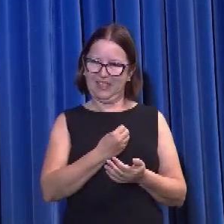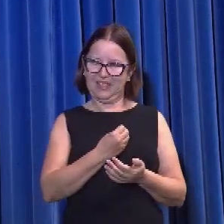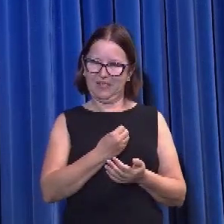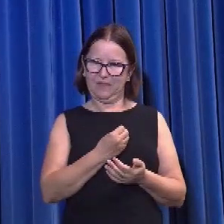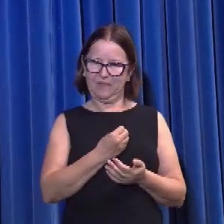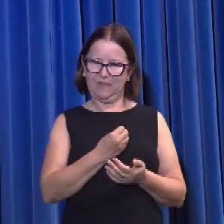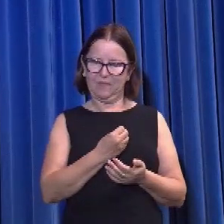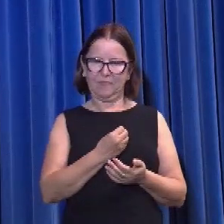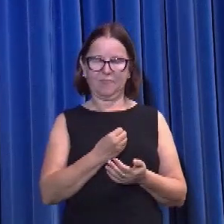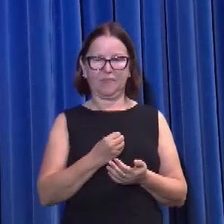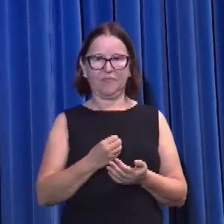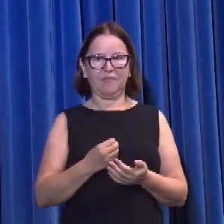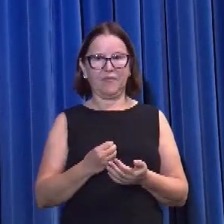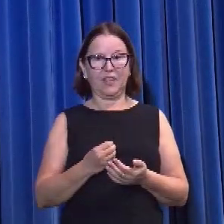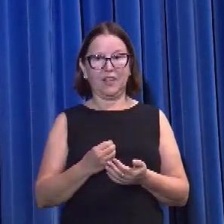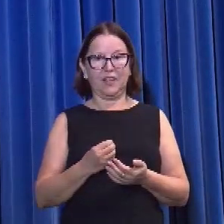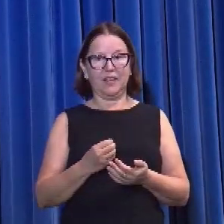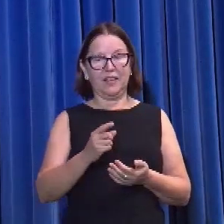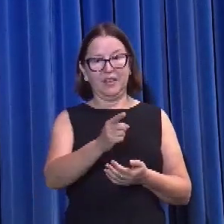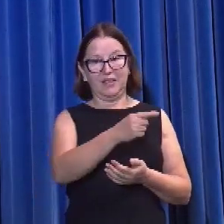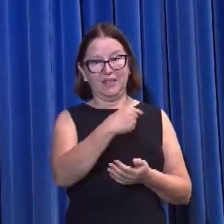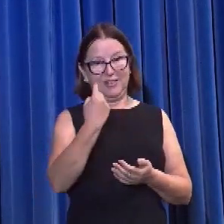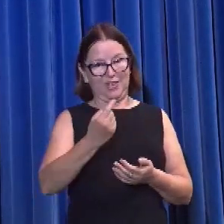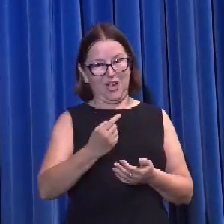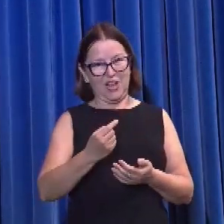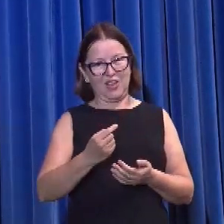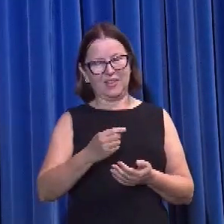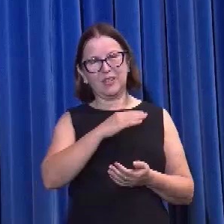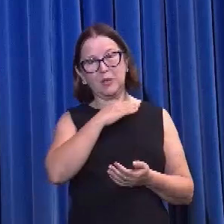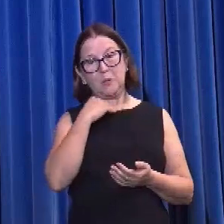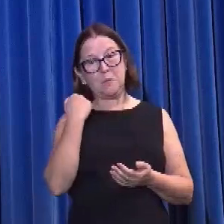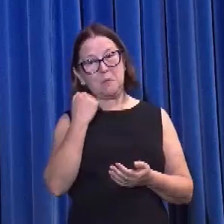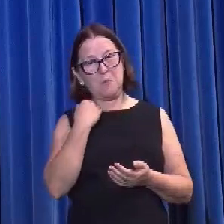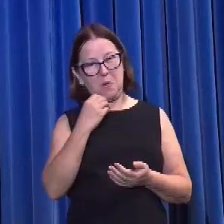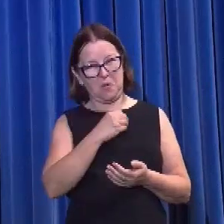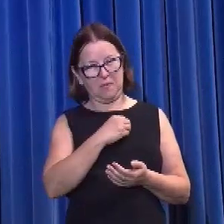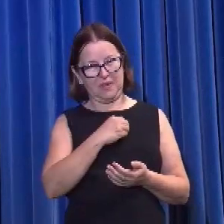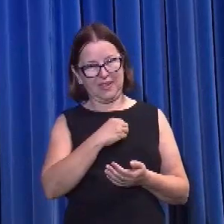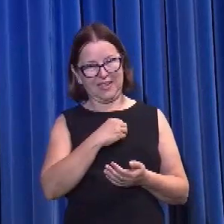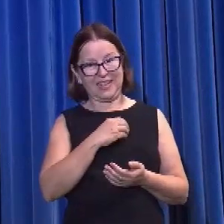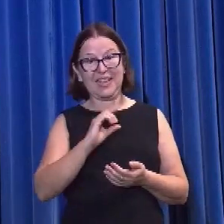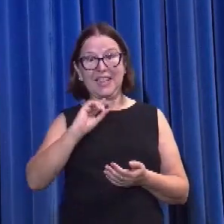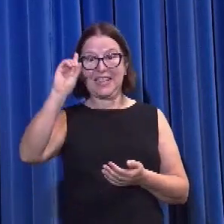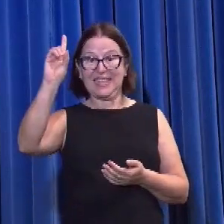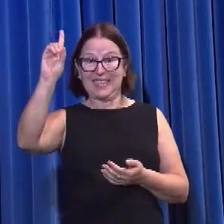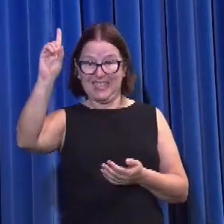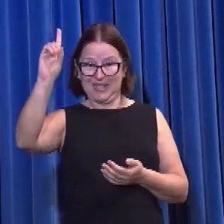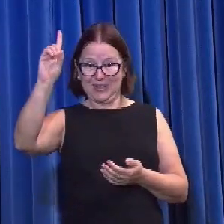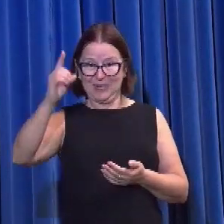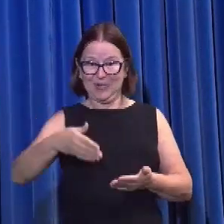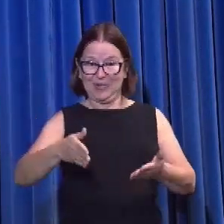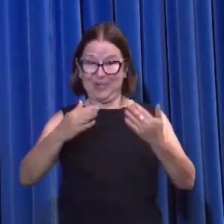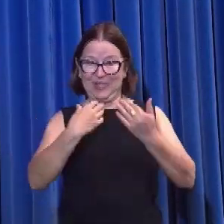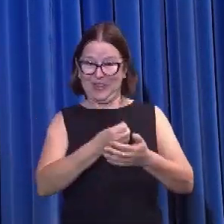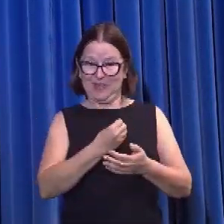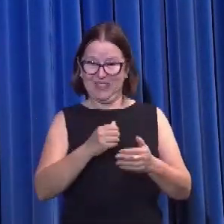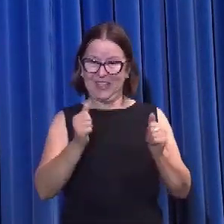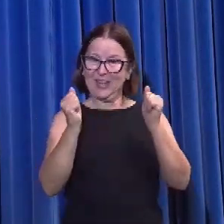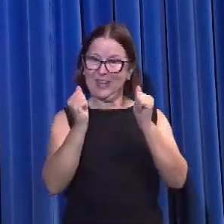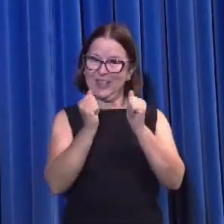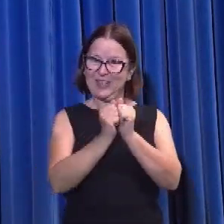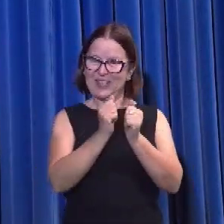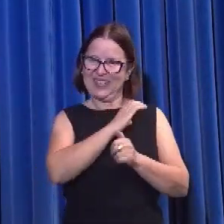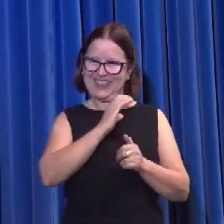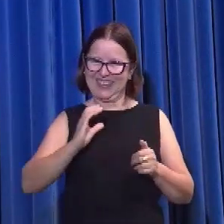vós mortos nos vossos delitos e pecados, vos deu vida juntamente com Cristo, pela graça sois salvos.